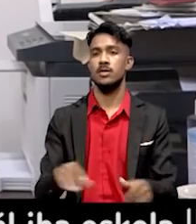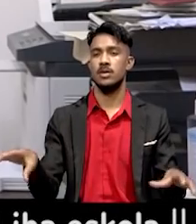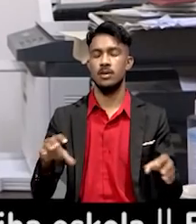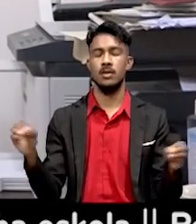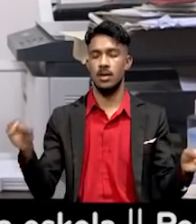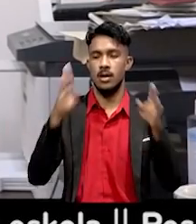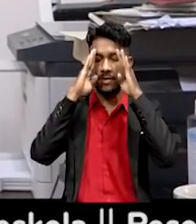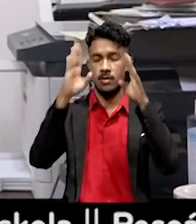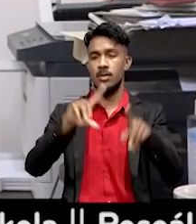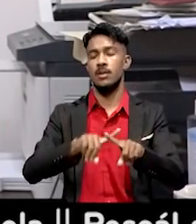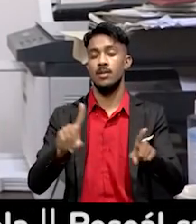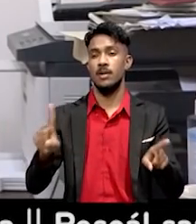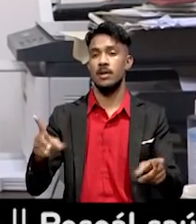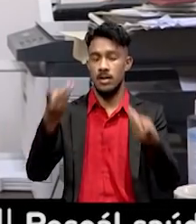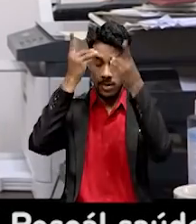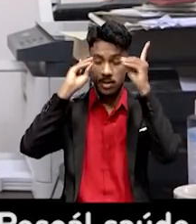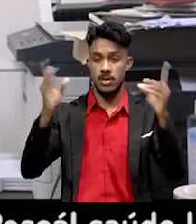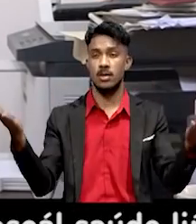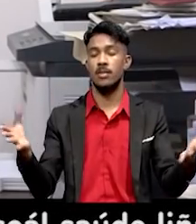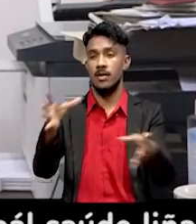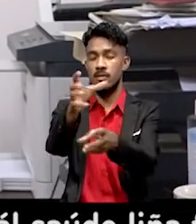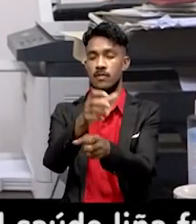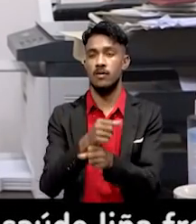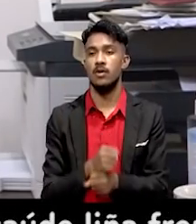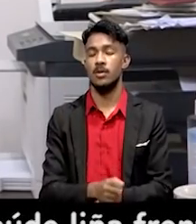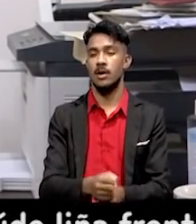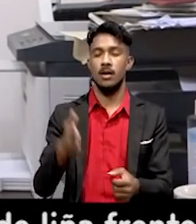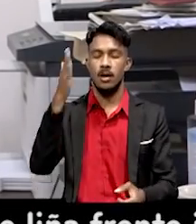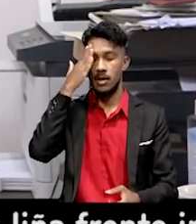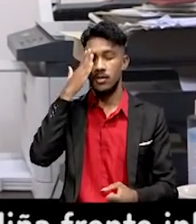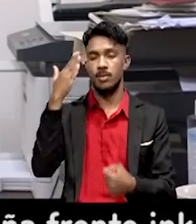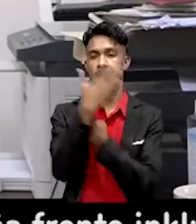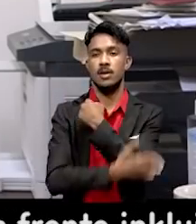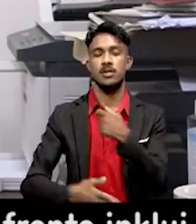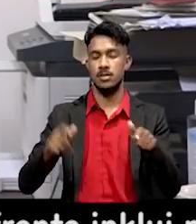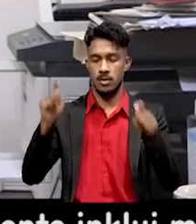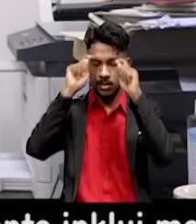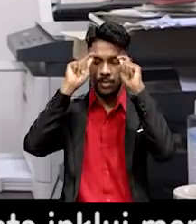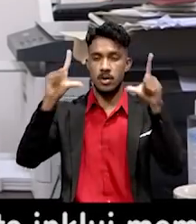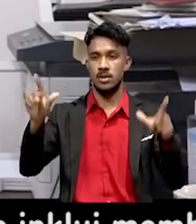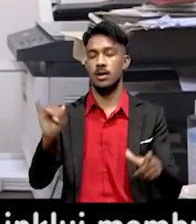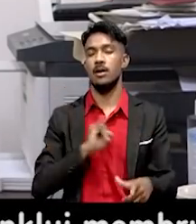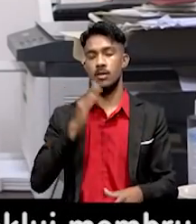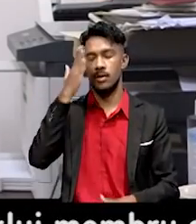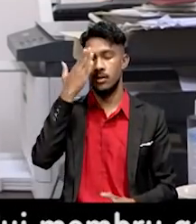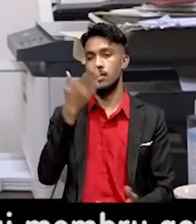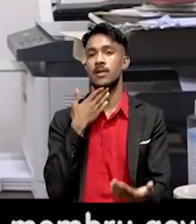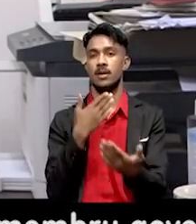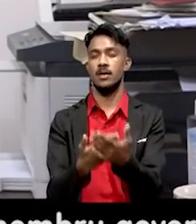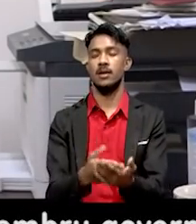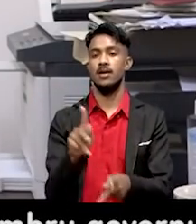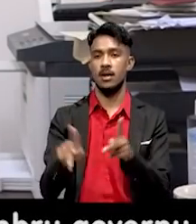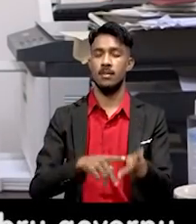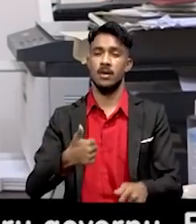kata decisão nebe nia foti ba interes kolektivo na san timor leste nia anu ir nia mas dia nebe se ema